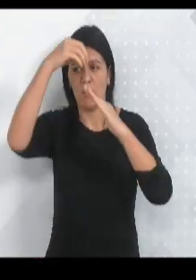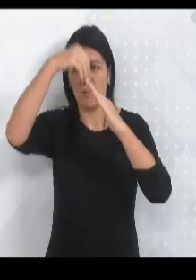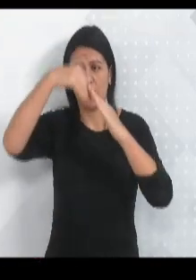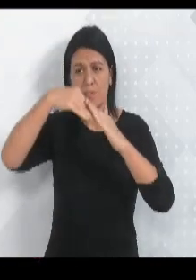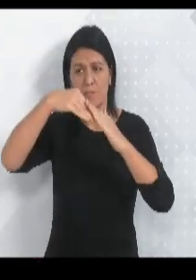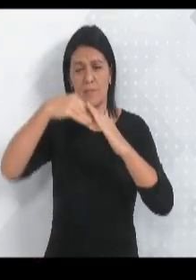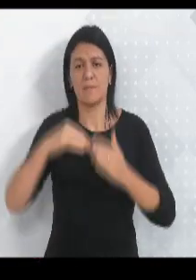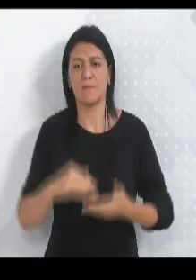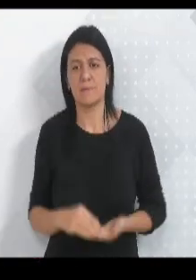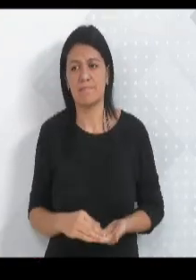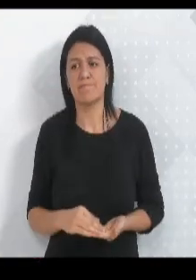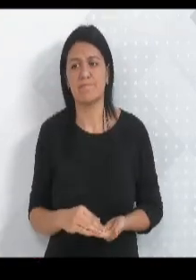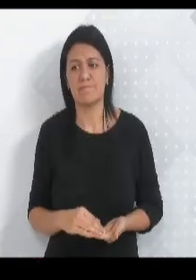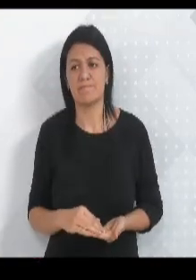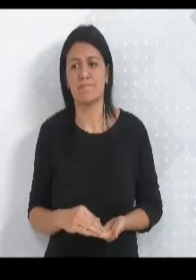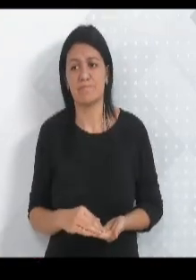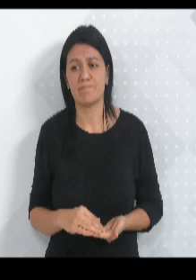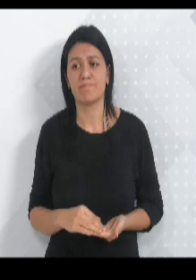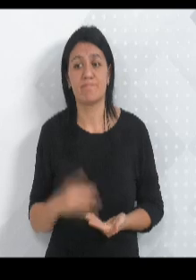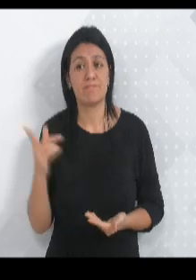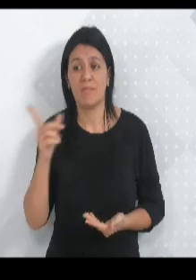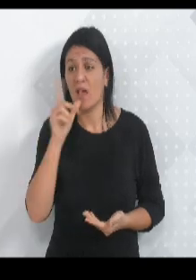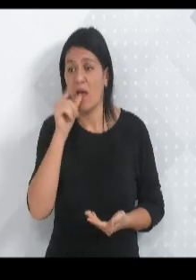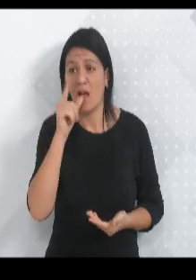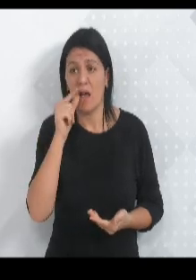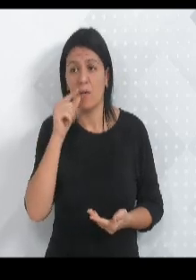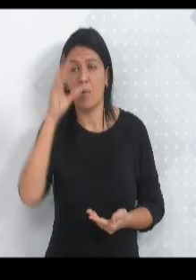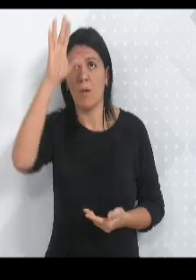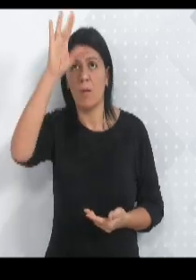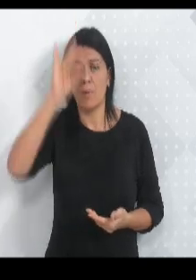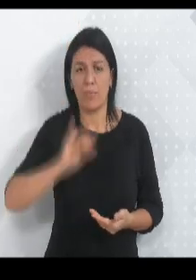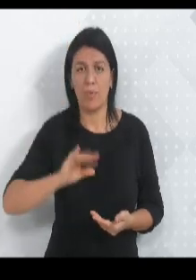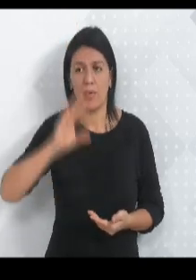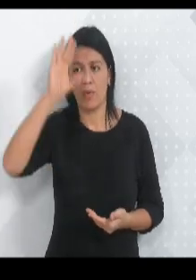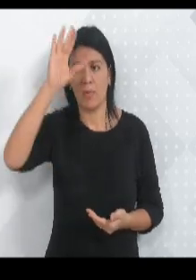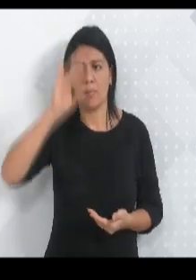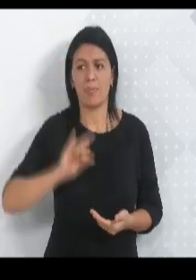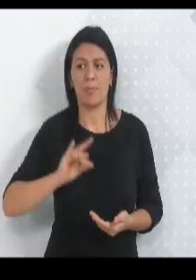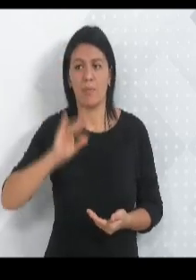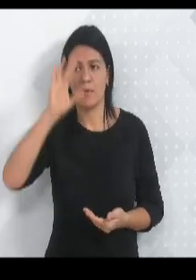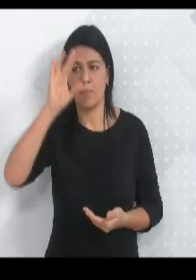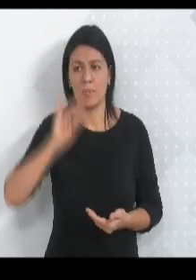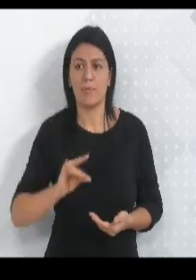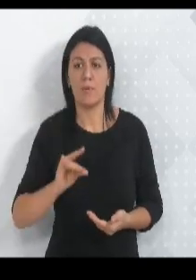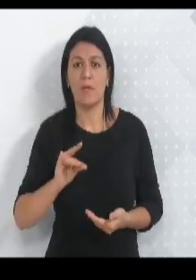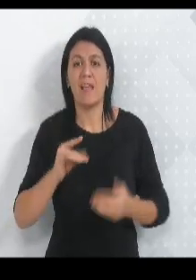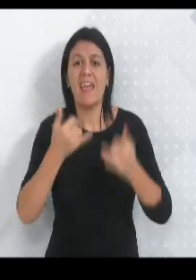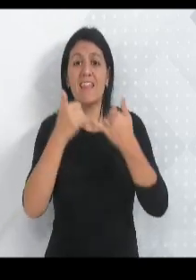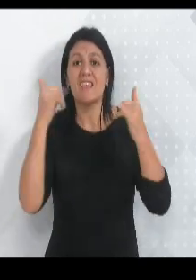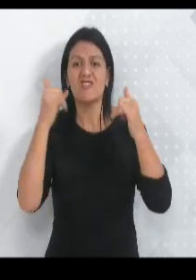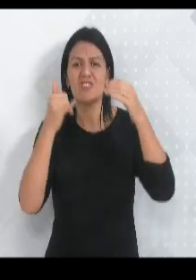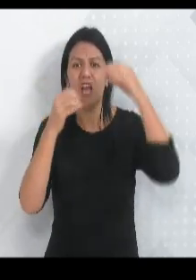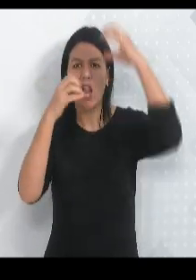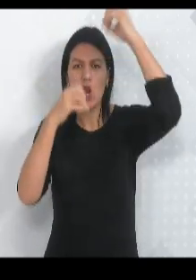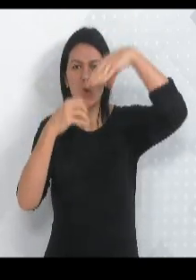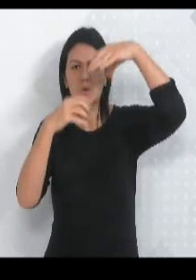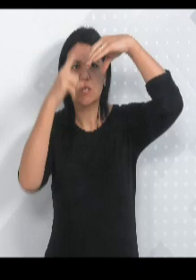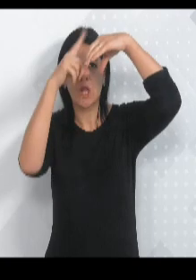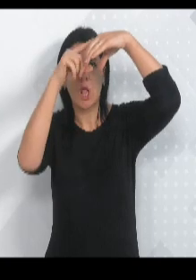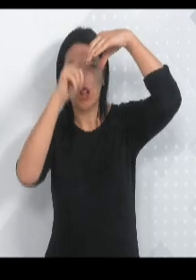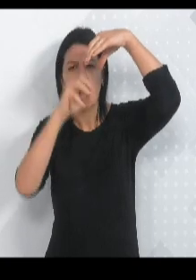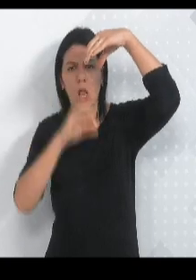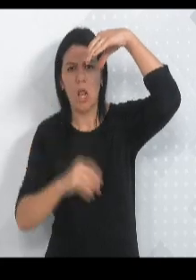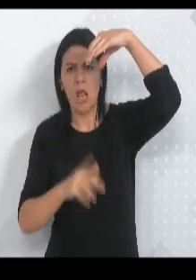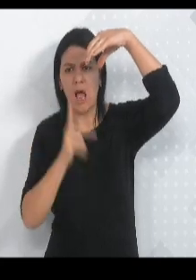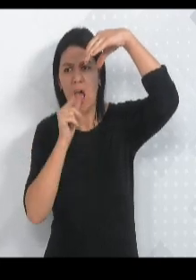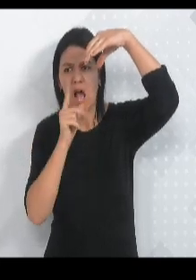no outro CI também, corre água pelo foco. Olha só, essa infiltração.